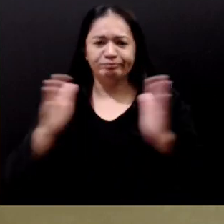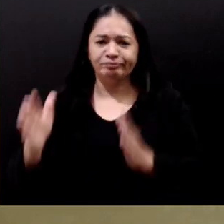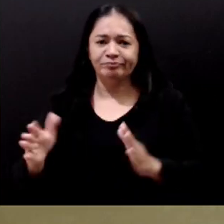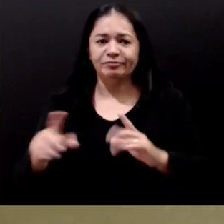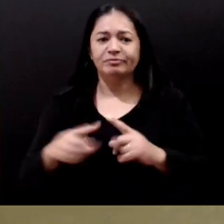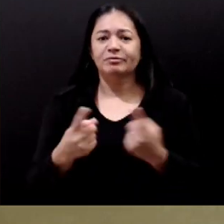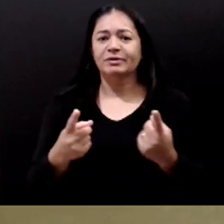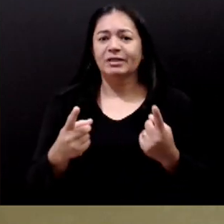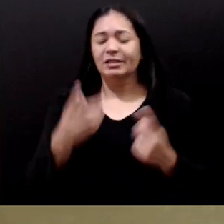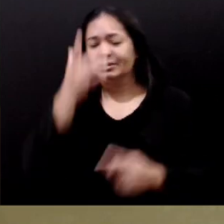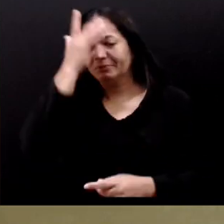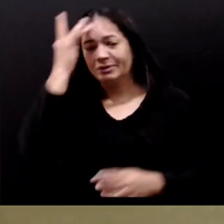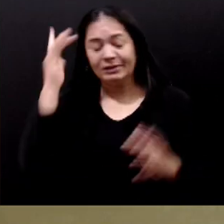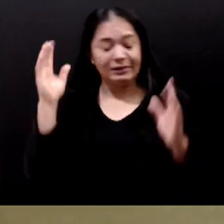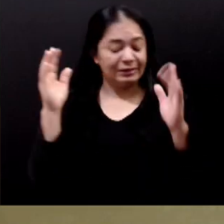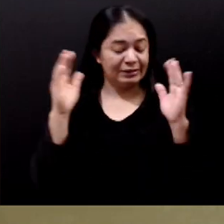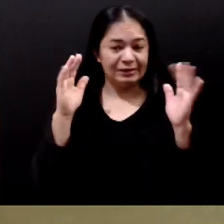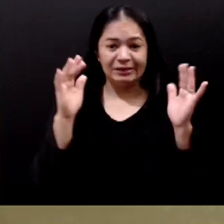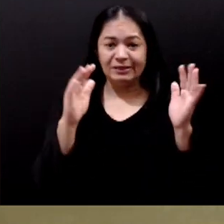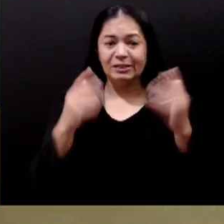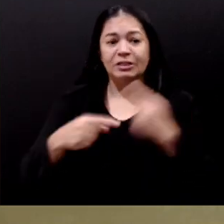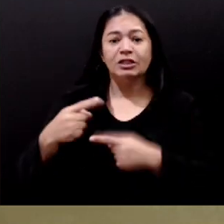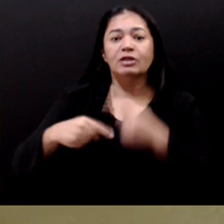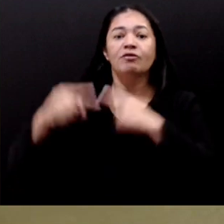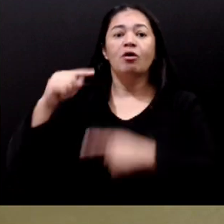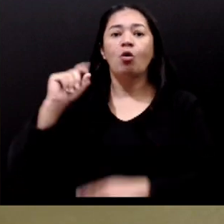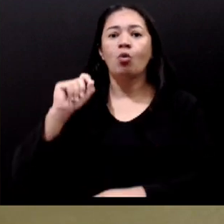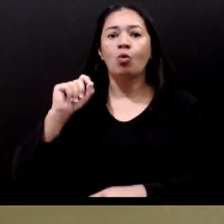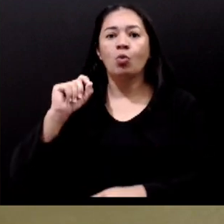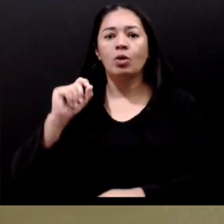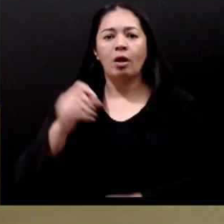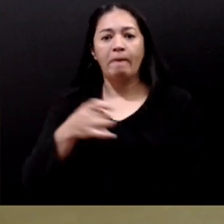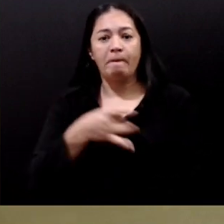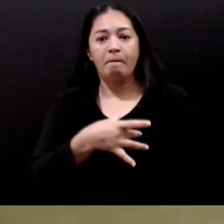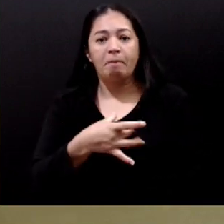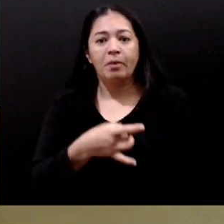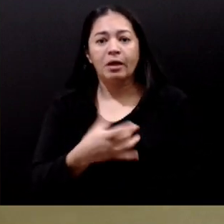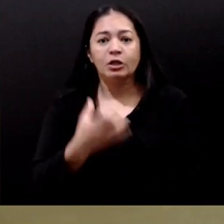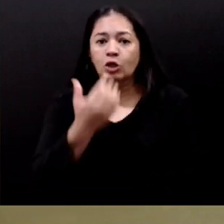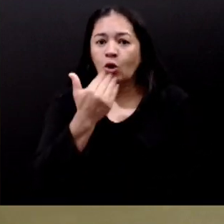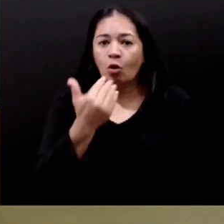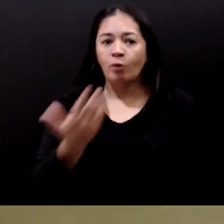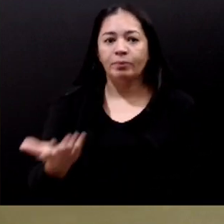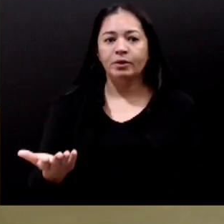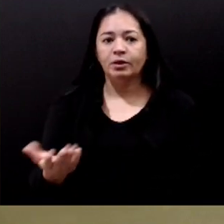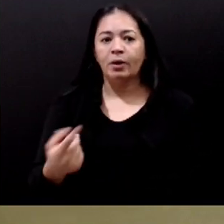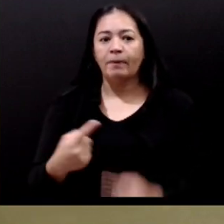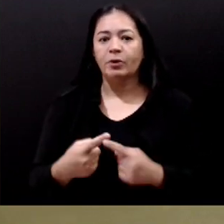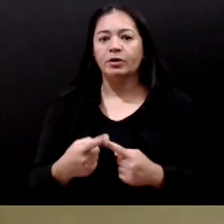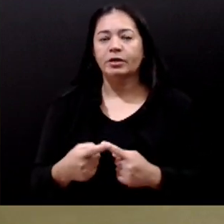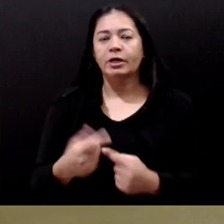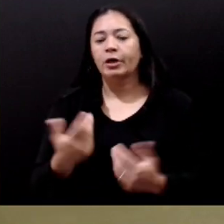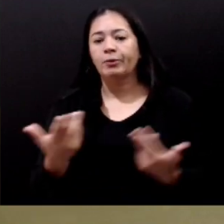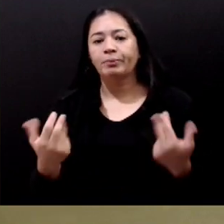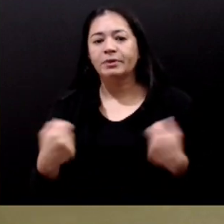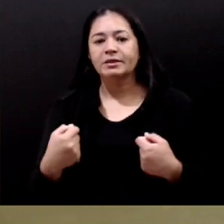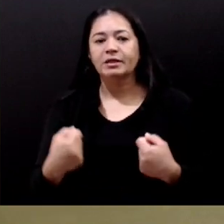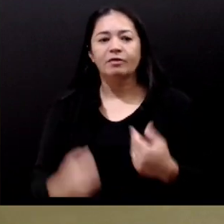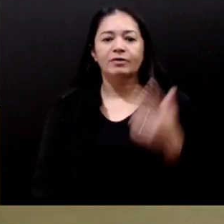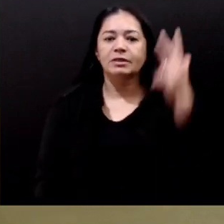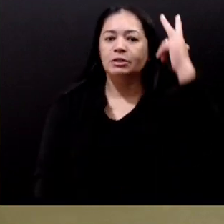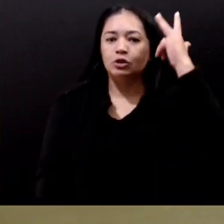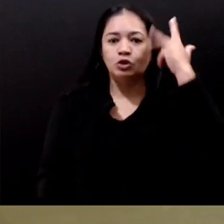acabam desenvolvendo o quê? Um medo de comer. Algo que deveria ser tão natural acaba se transformando em uma fonte de